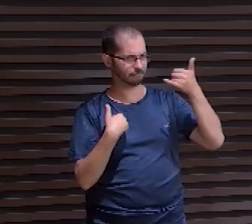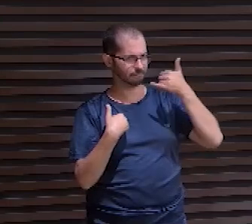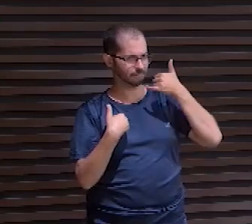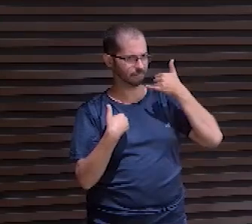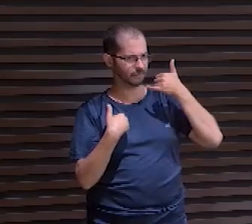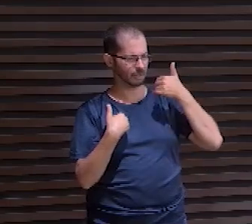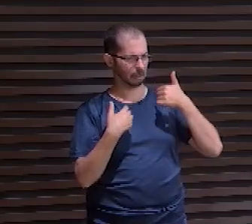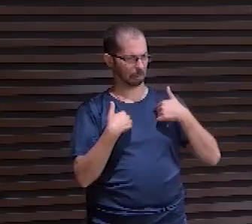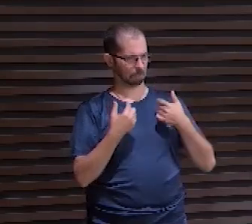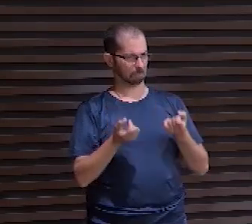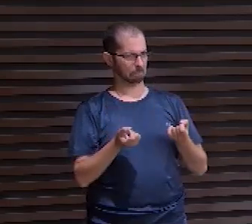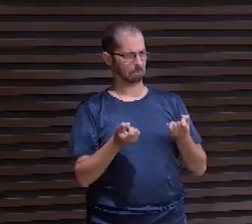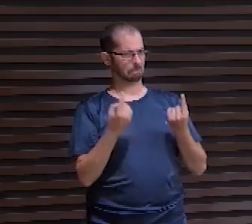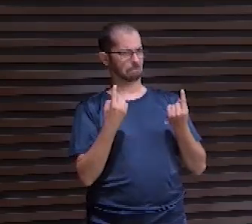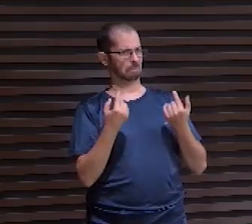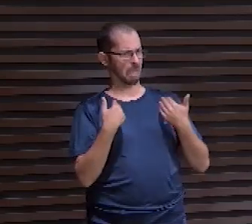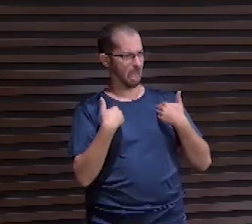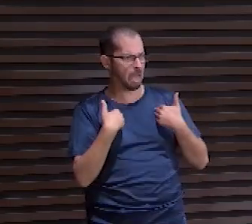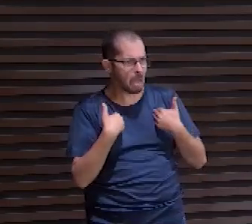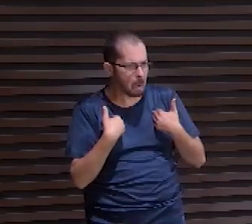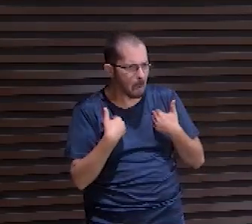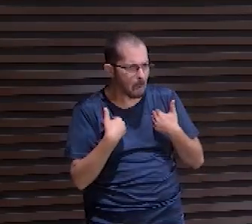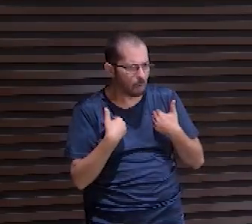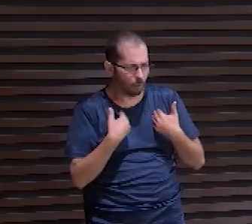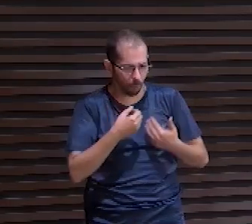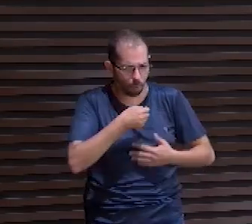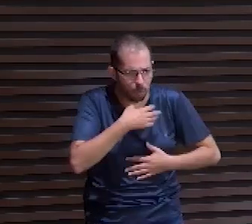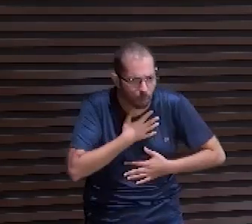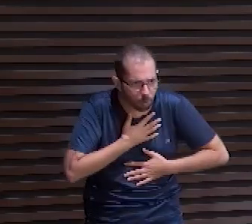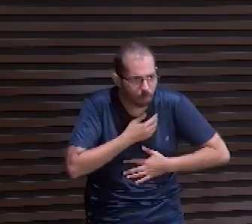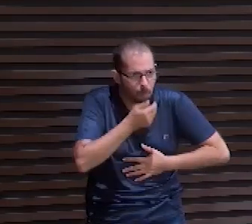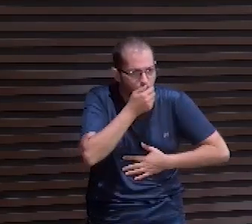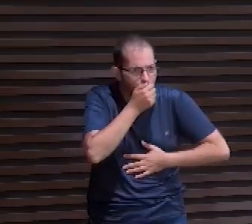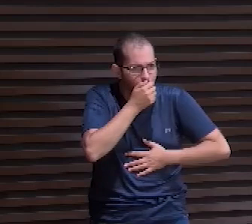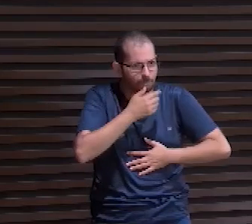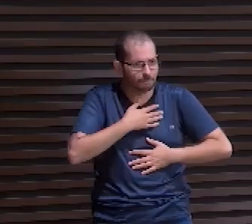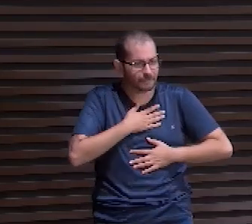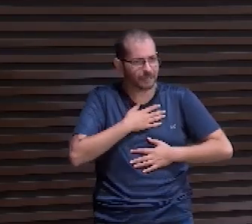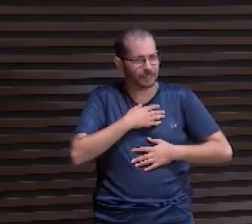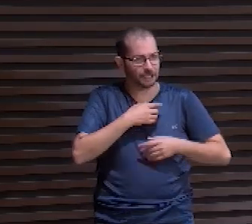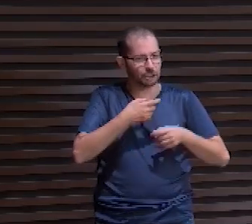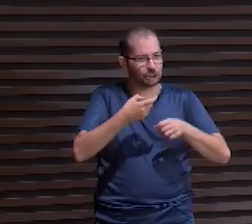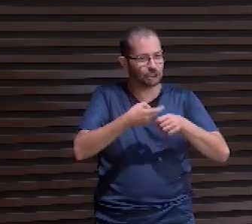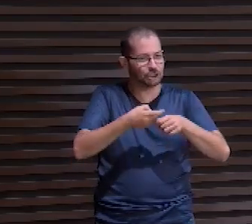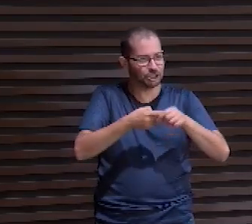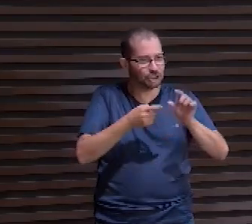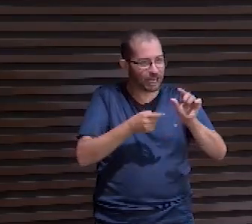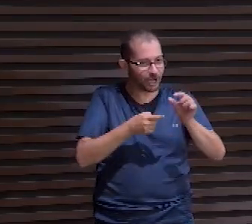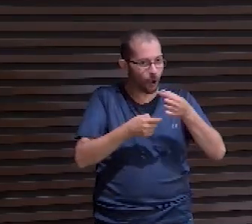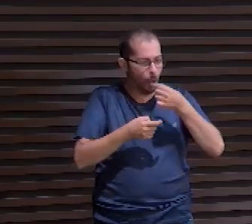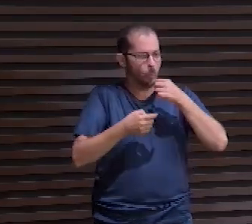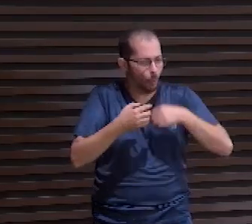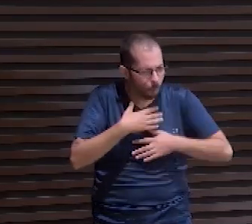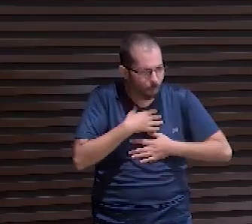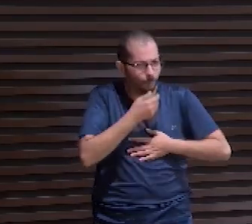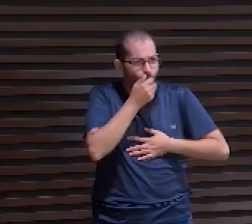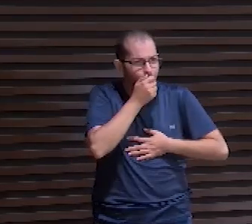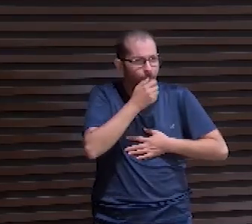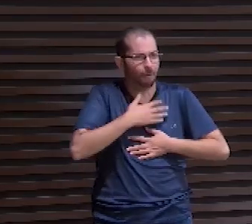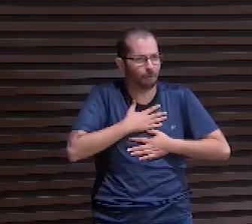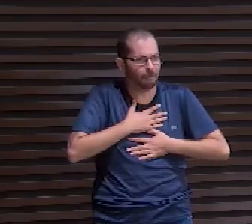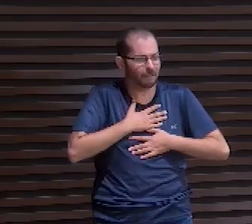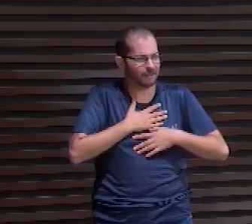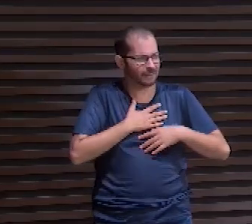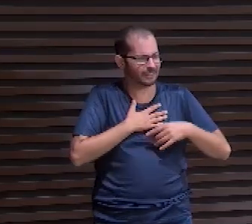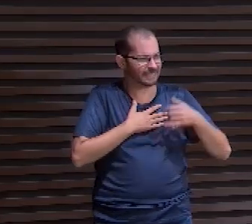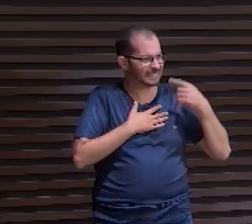Arregalei os olhos e quase engasguei com um pedacinho de gelo da bebida. Engolindo a seco, disse: